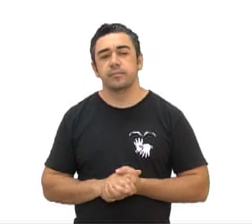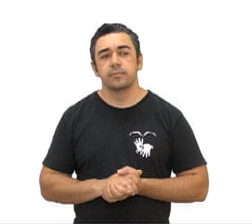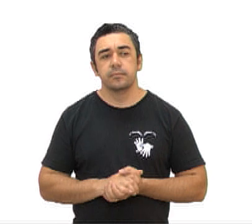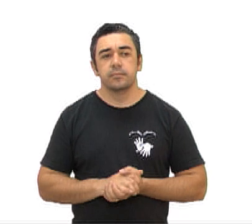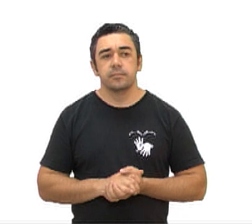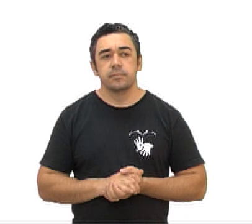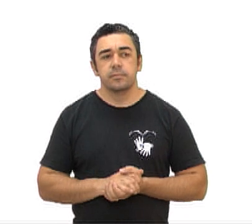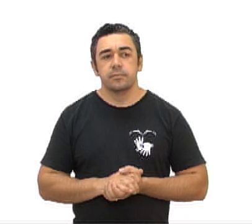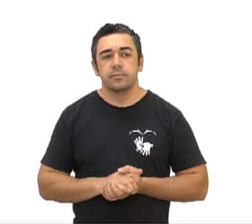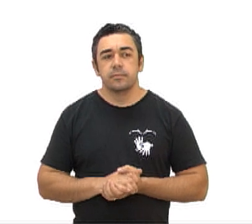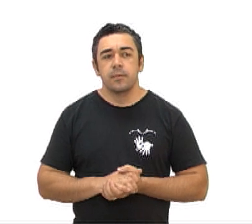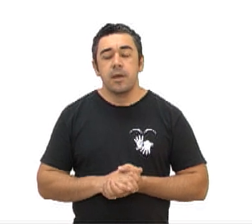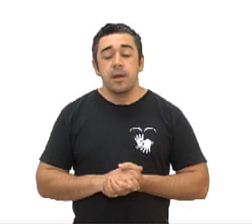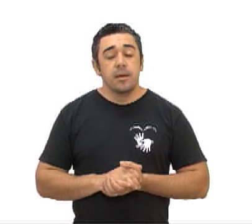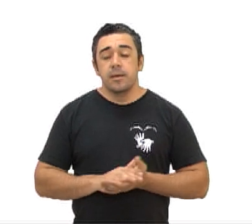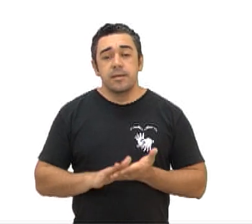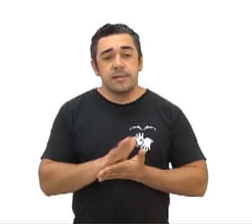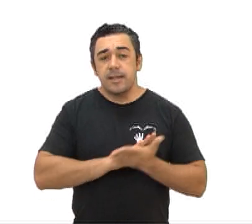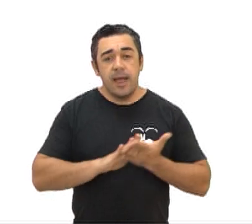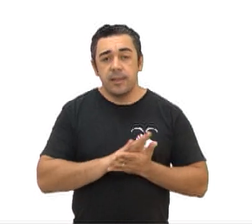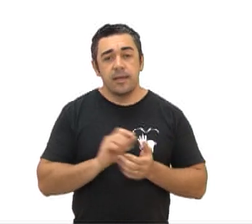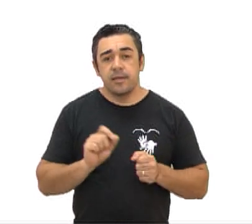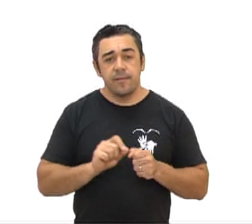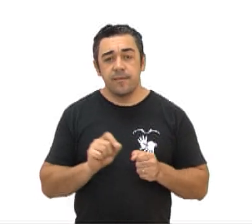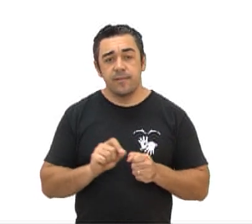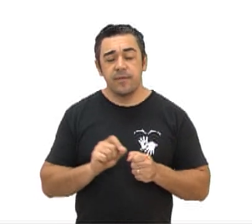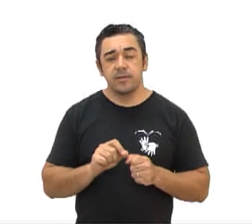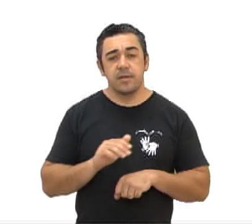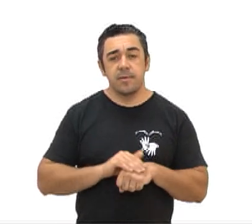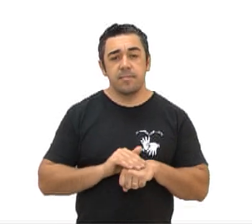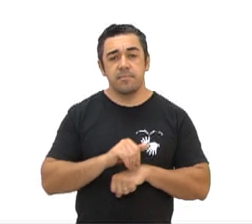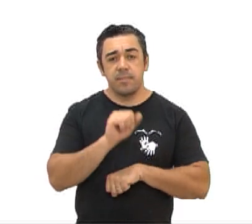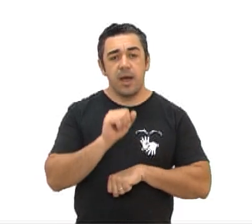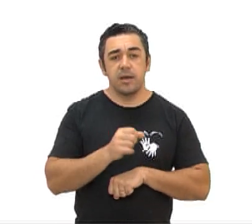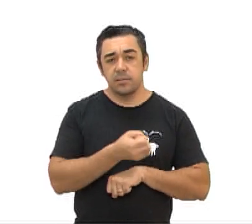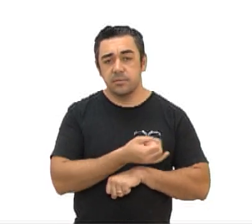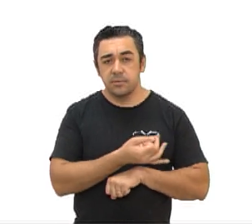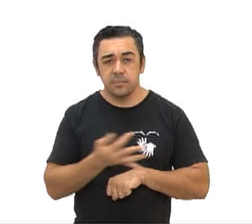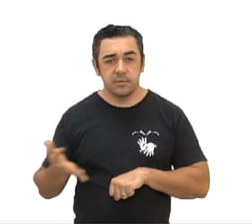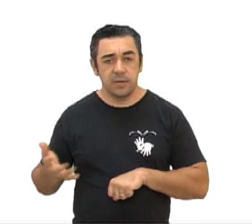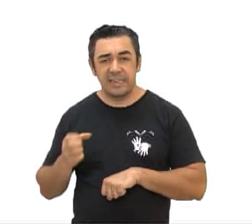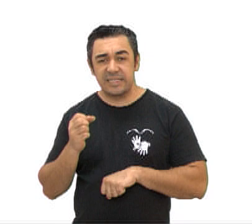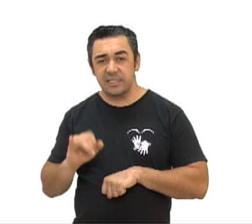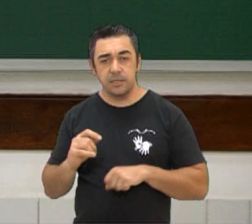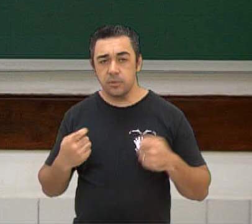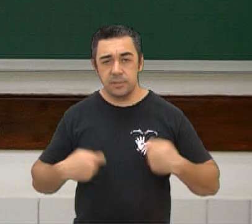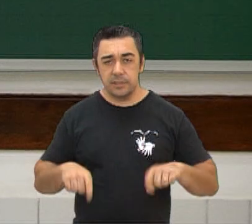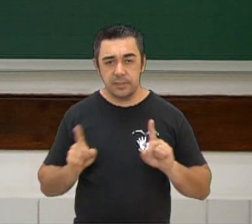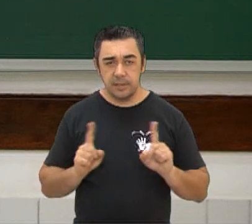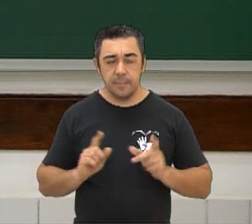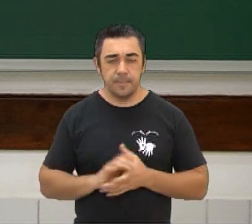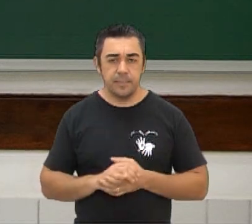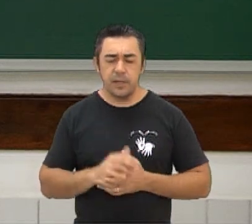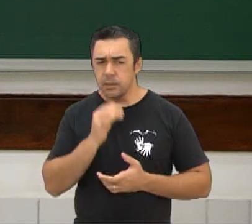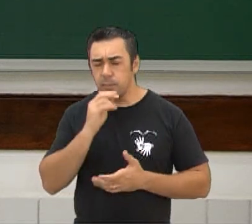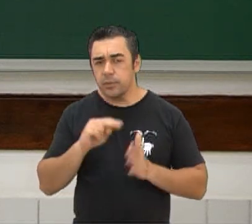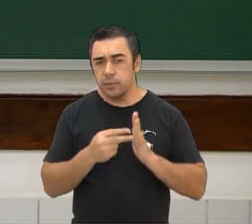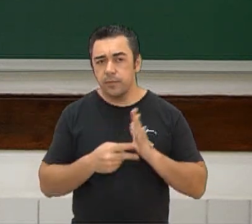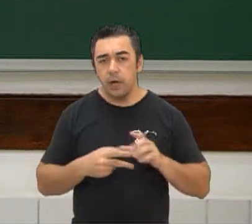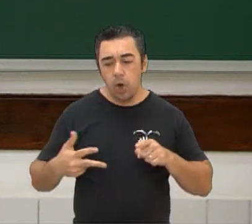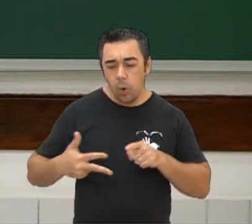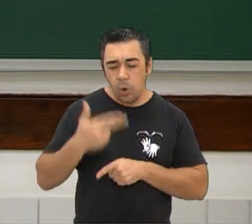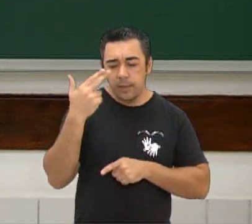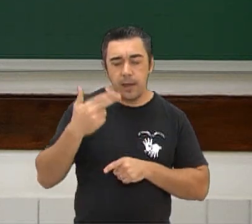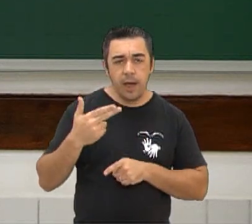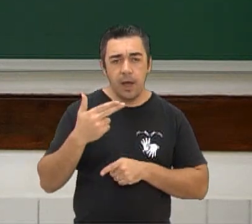Nenhum ente deve ser multiplicado caso não haja necessidade. Então a ideia aqui de cortar de navalha